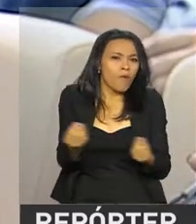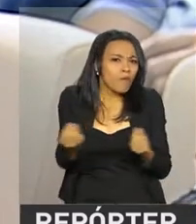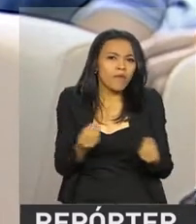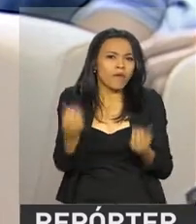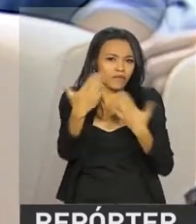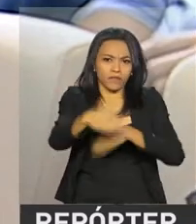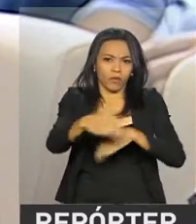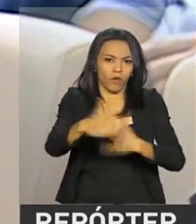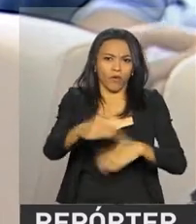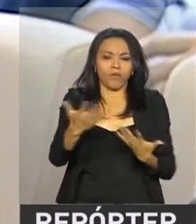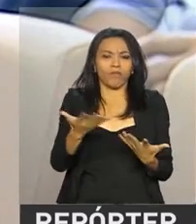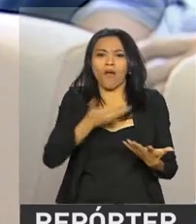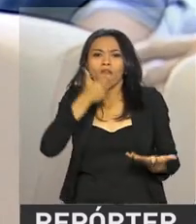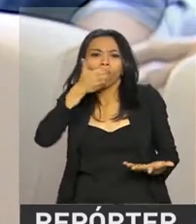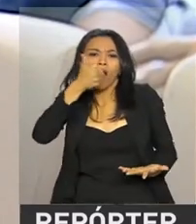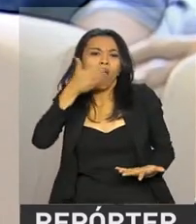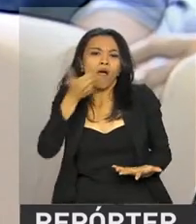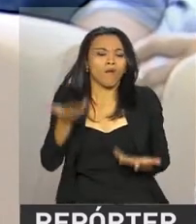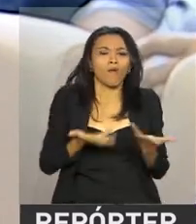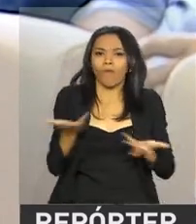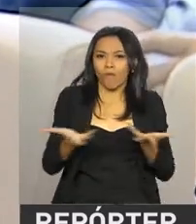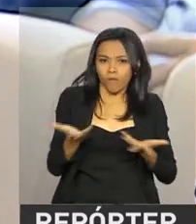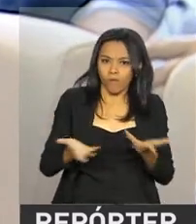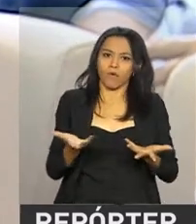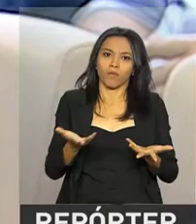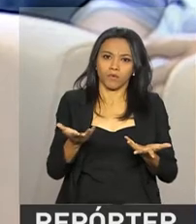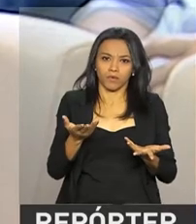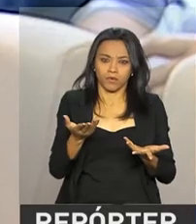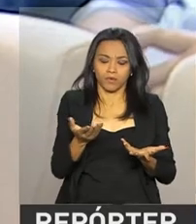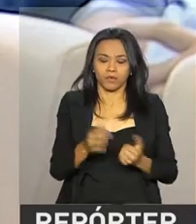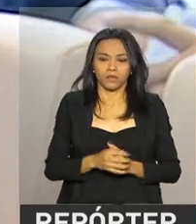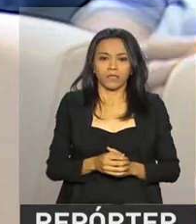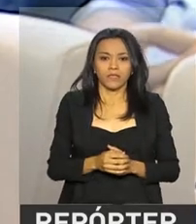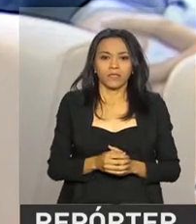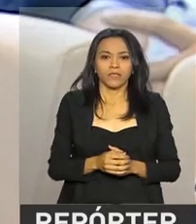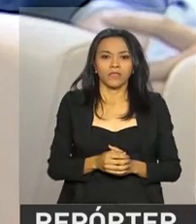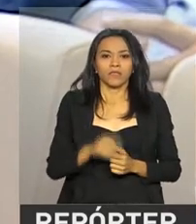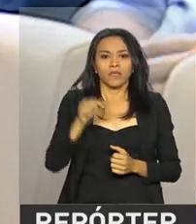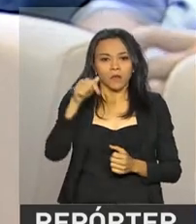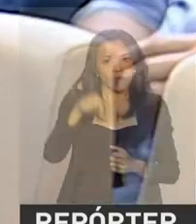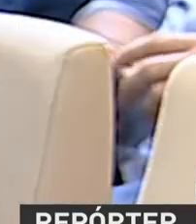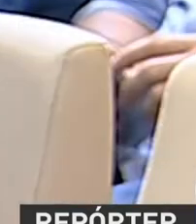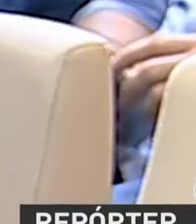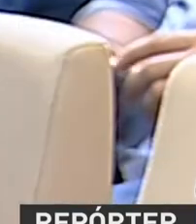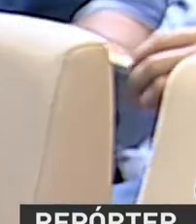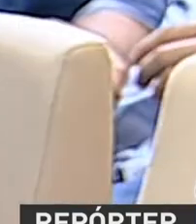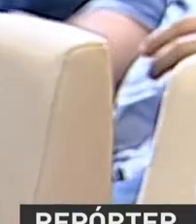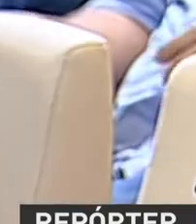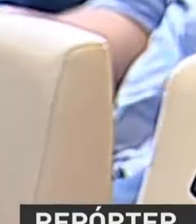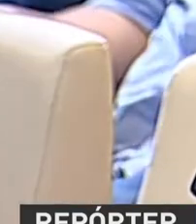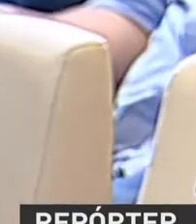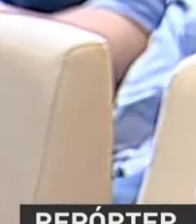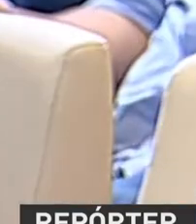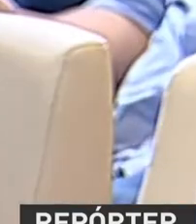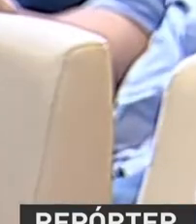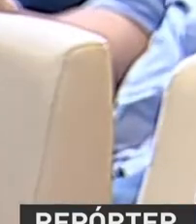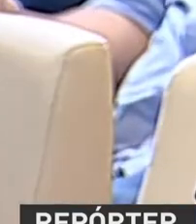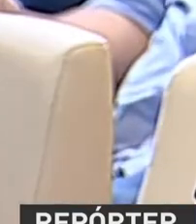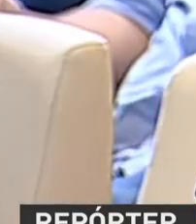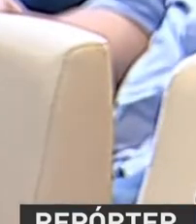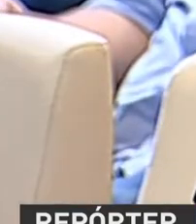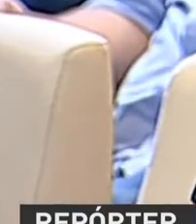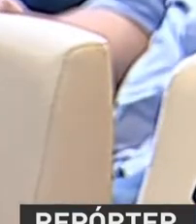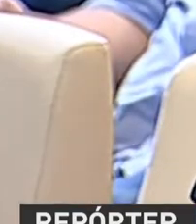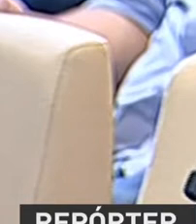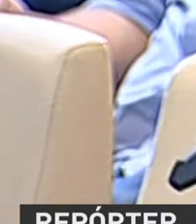se esse índice já é do domingo passado, somado com esse domingo, esses acidentes que aconteceram,